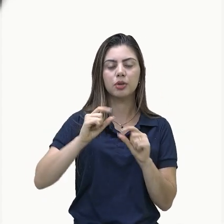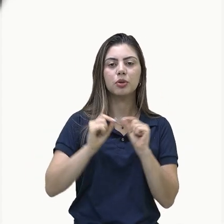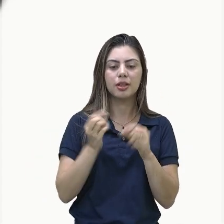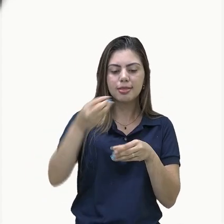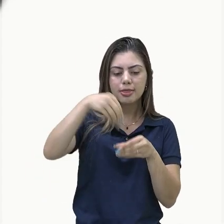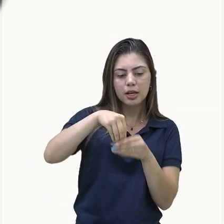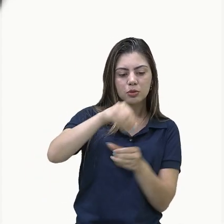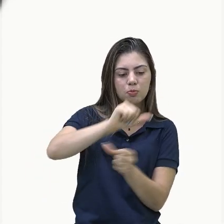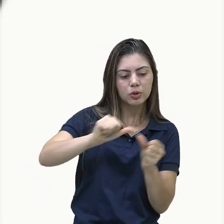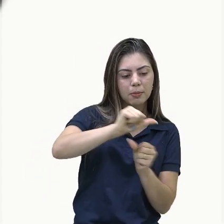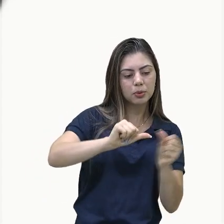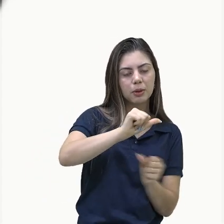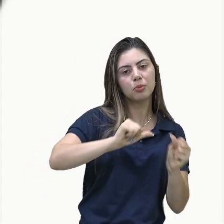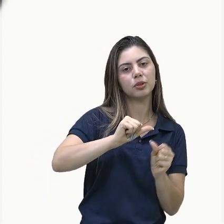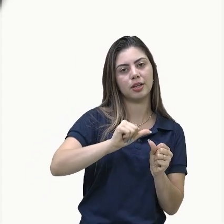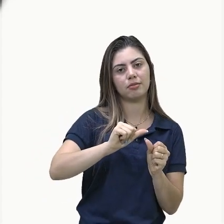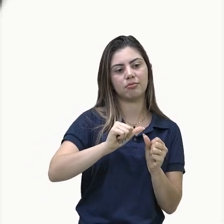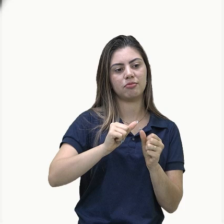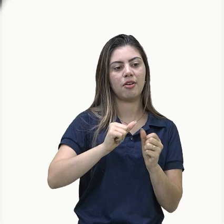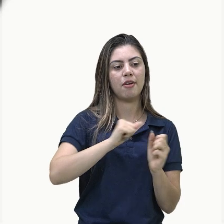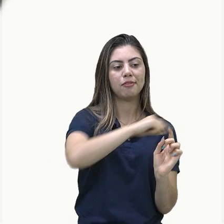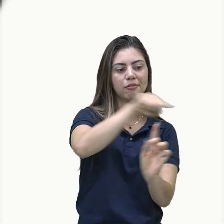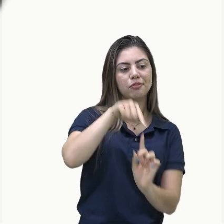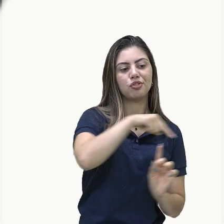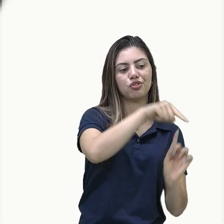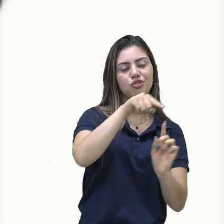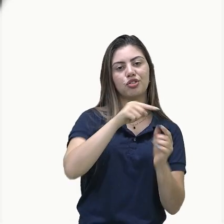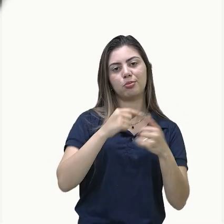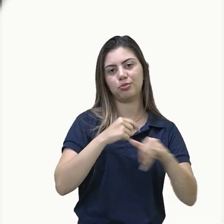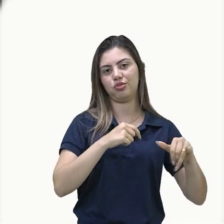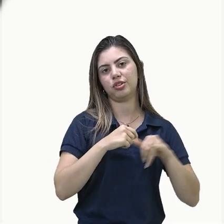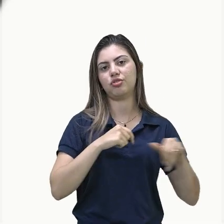modalidades, não apenas uma só, mas outras